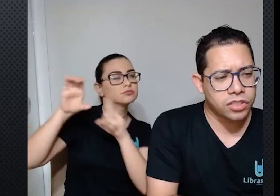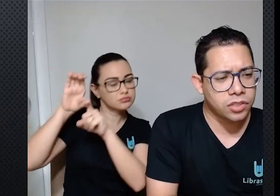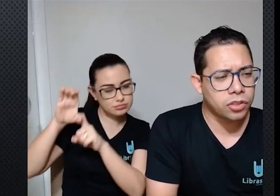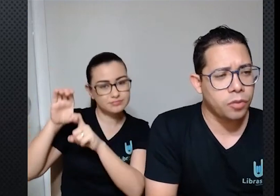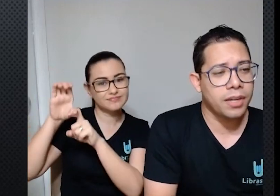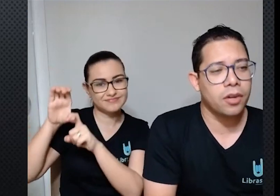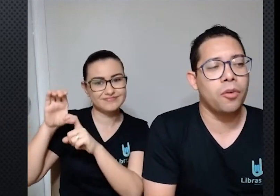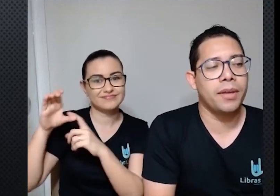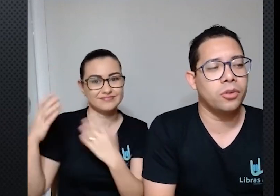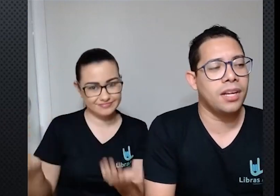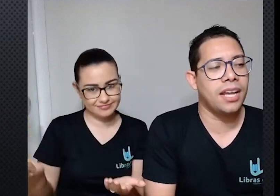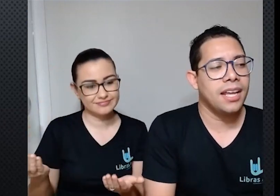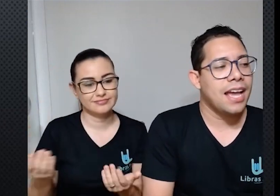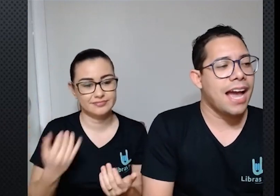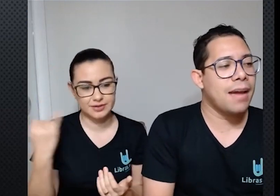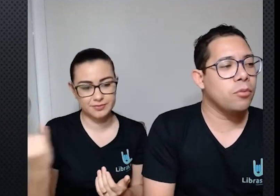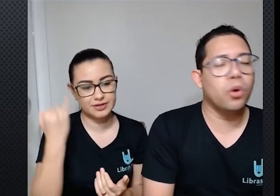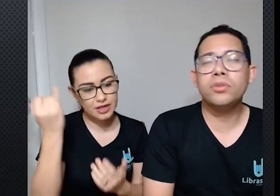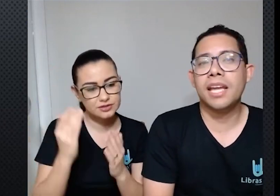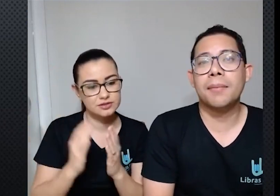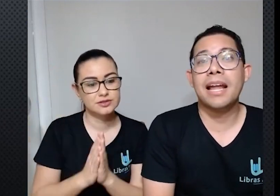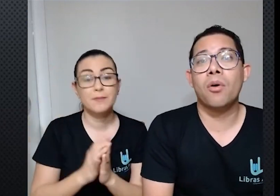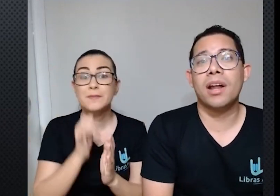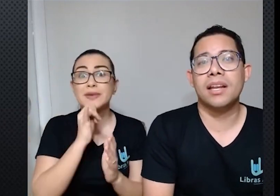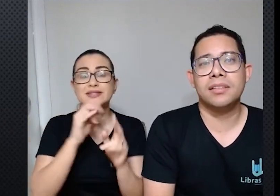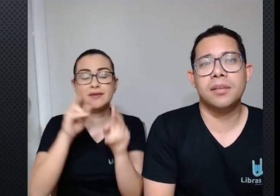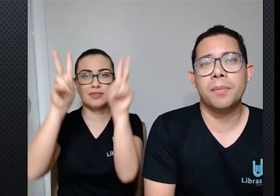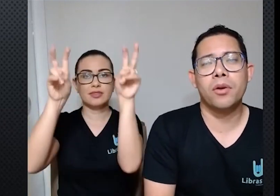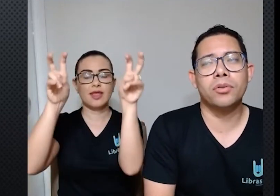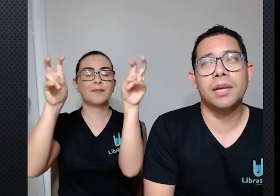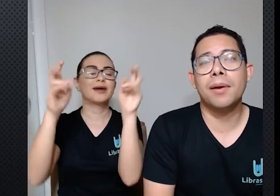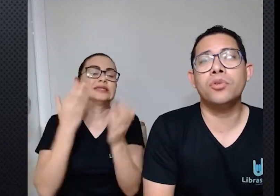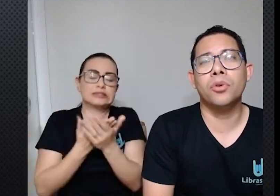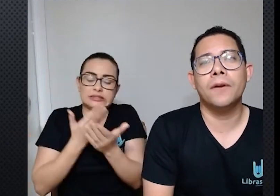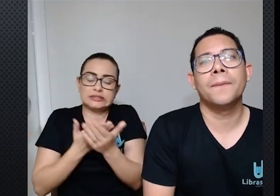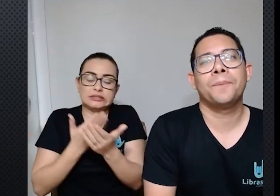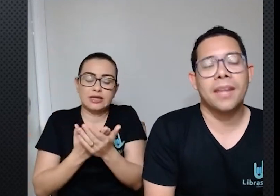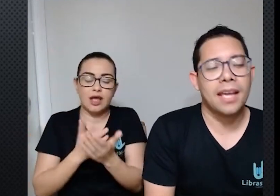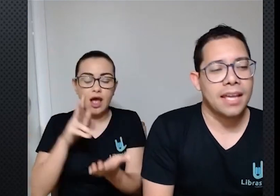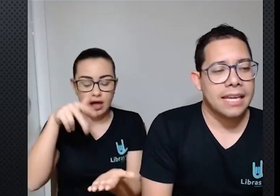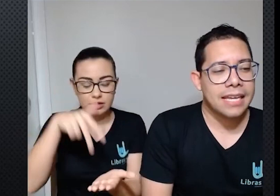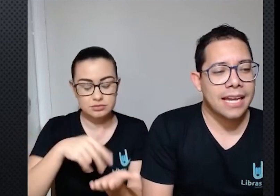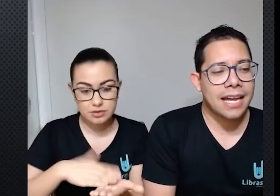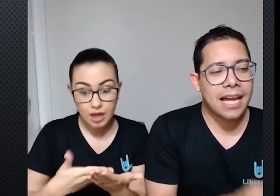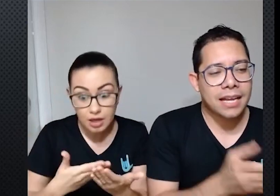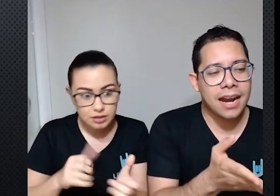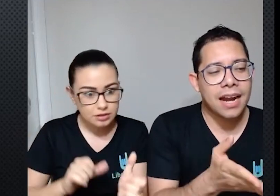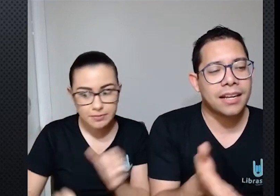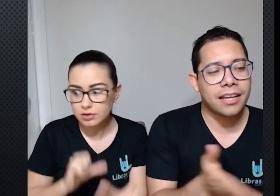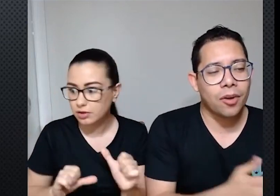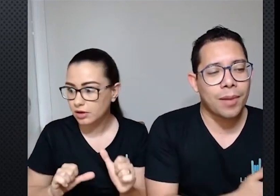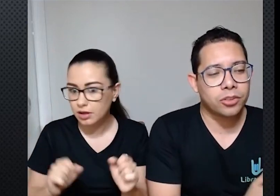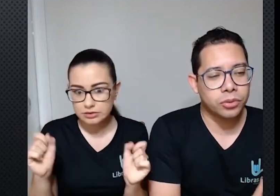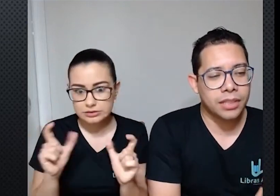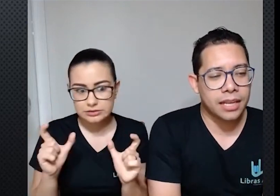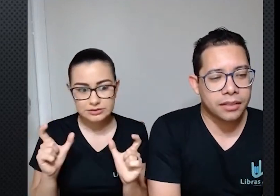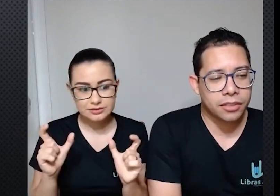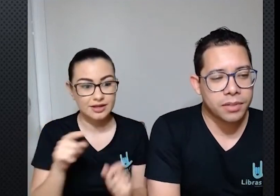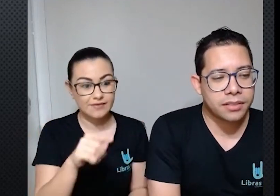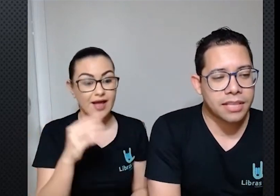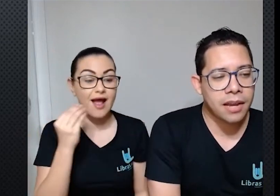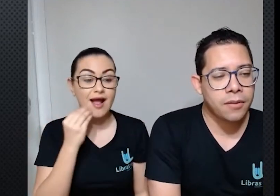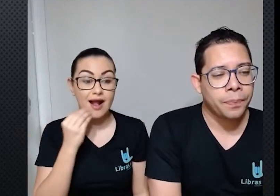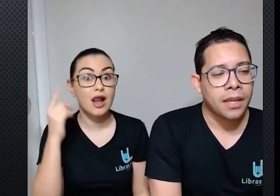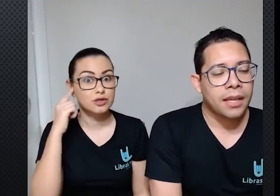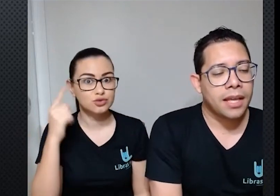que foi o Rosildo, se eu não me engano, comentou, né? Aí mudou o tema na hora ali. Você preparou o tema e mudou, né? E aí a Carla, né? Que é uma surda, é líder